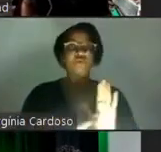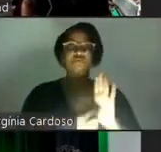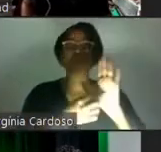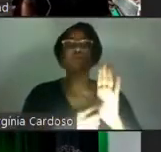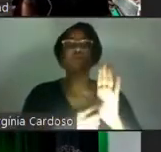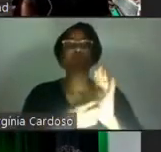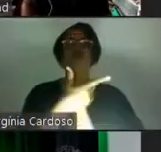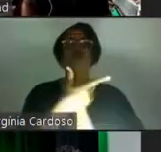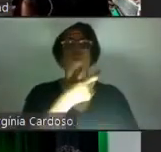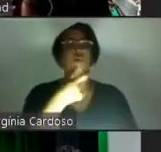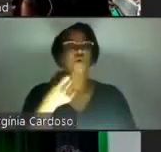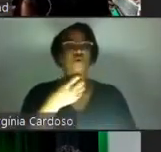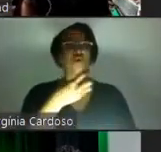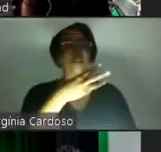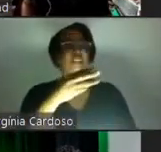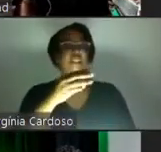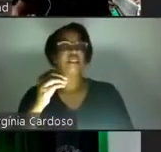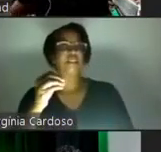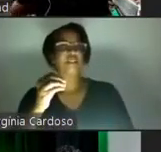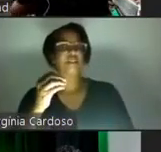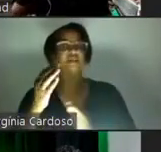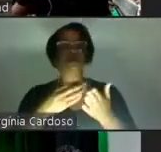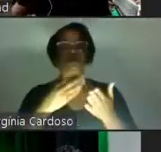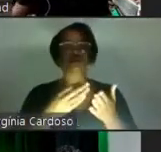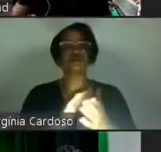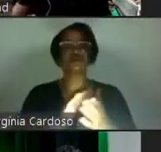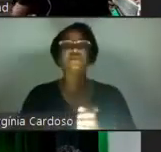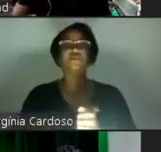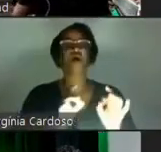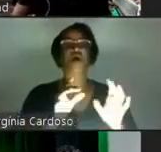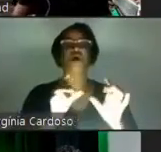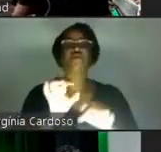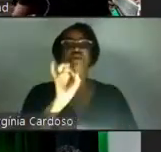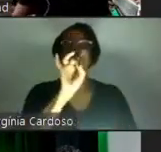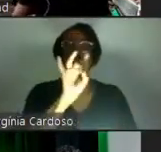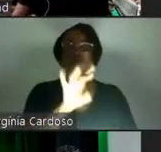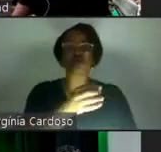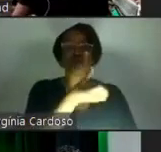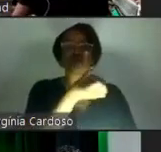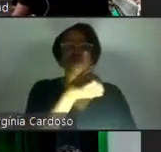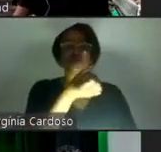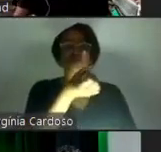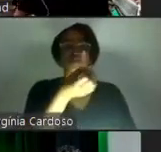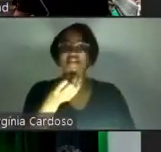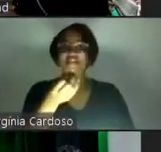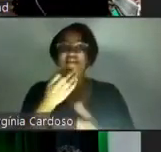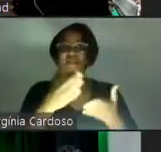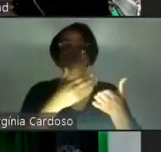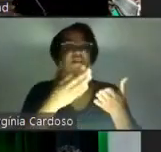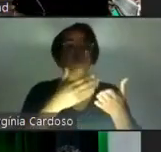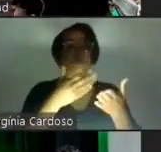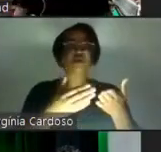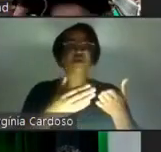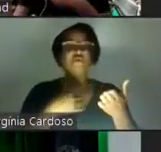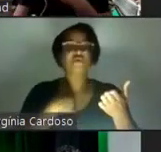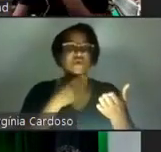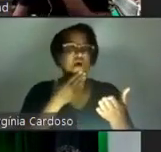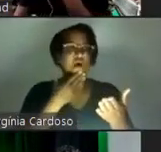muito decepcionada. Eu vendi 60 livros só. Eu fiquei